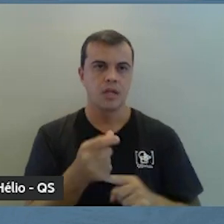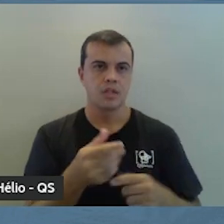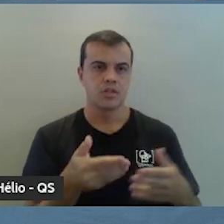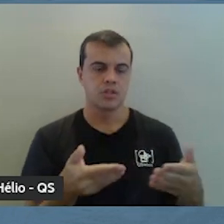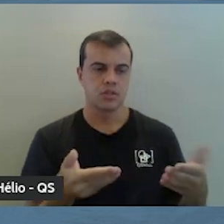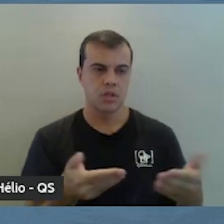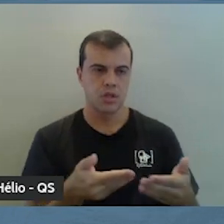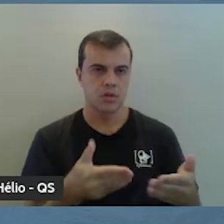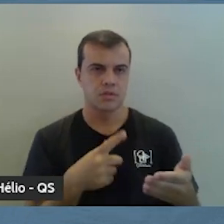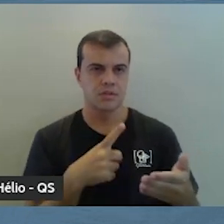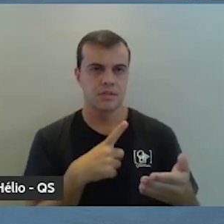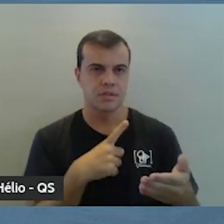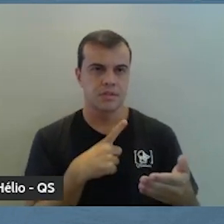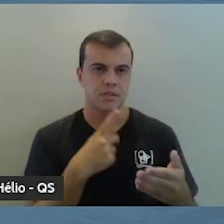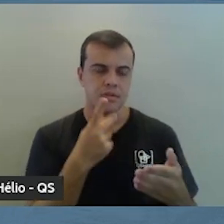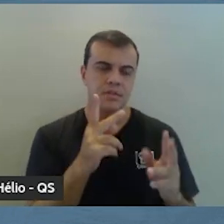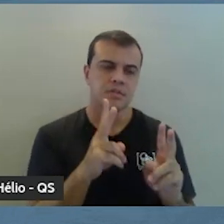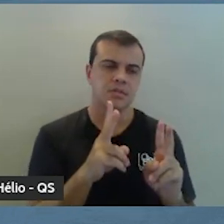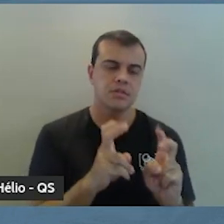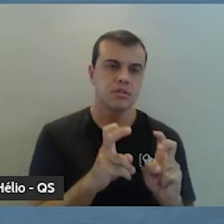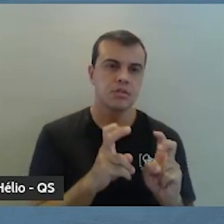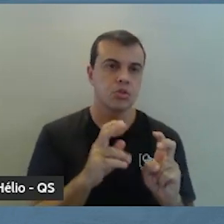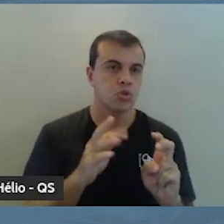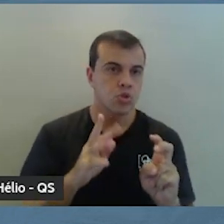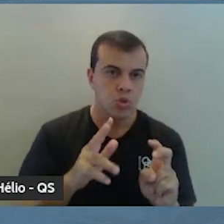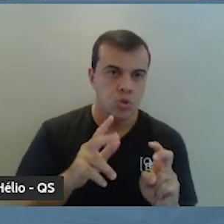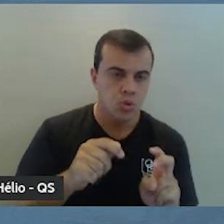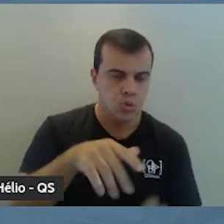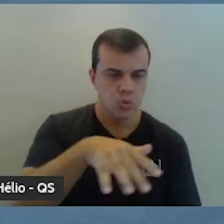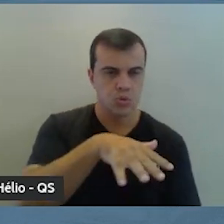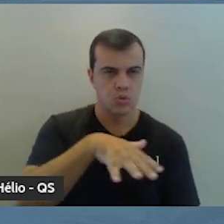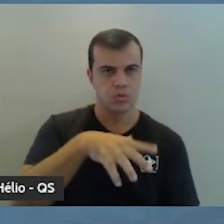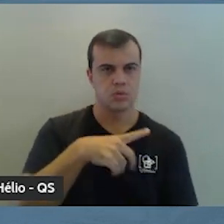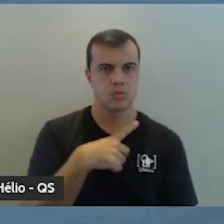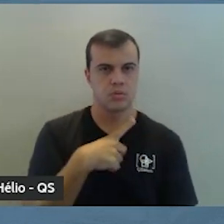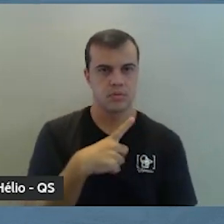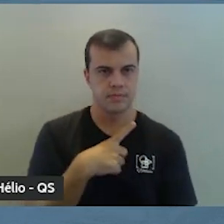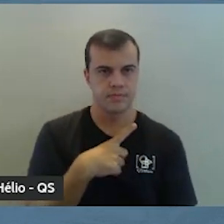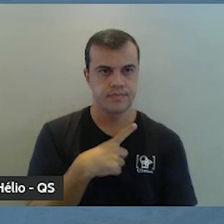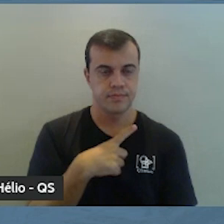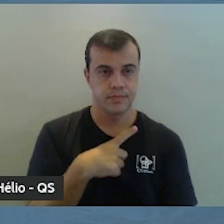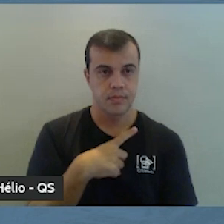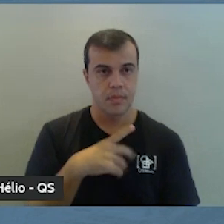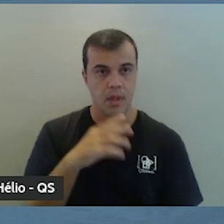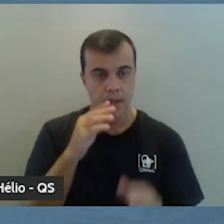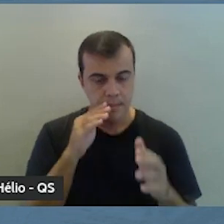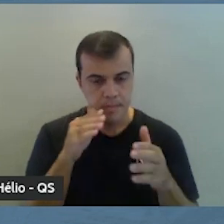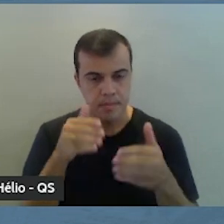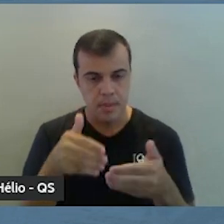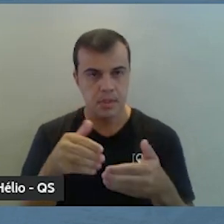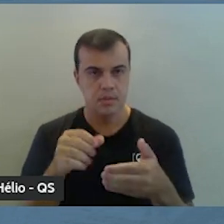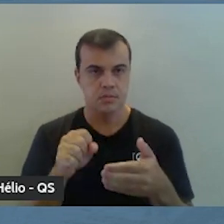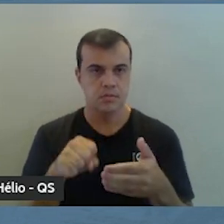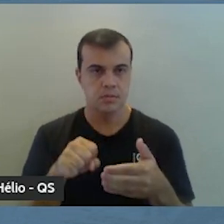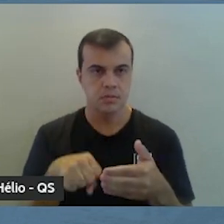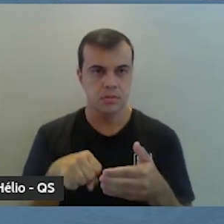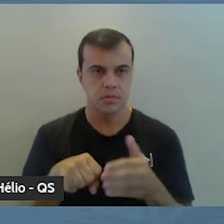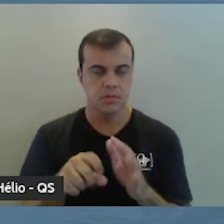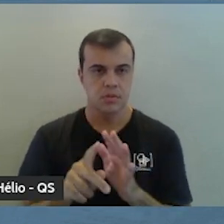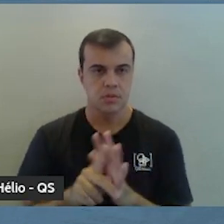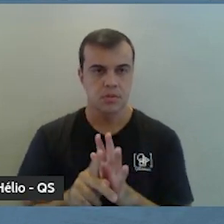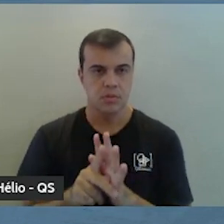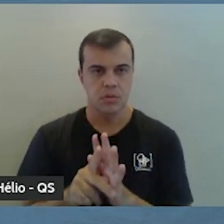está sendo questionado em todos os campos. E a imersão é